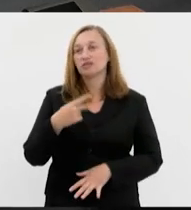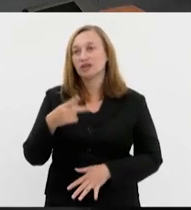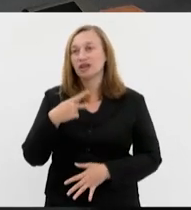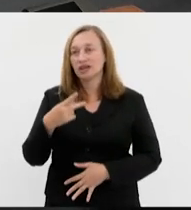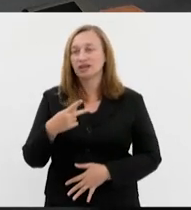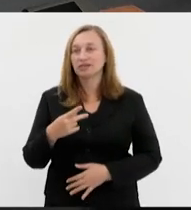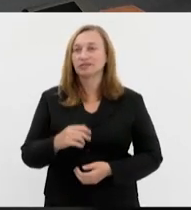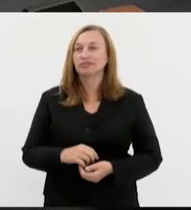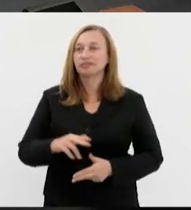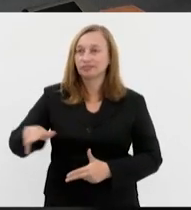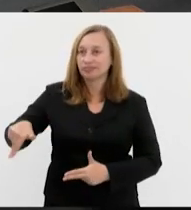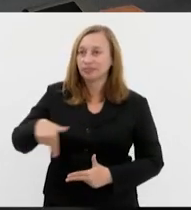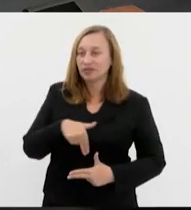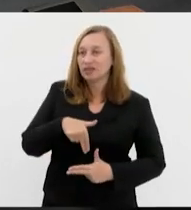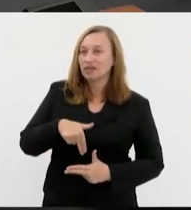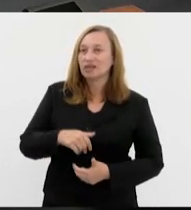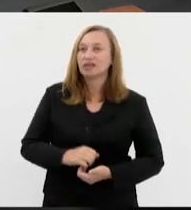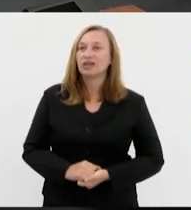tribuna.